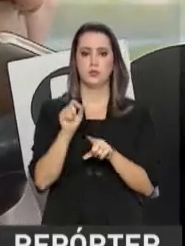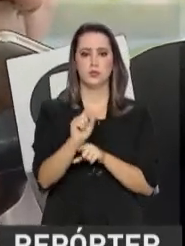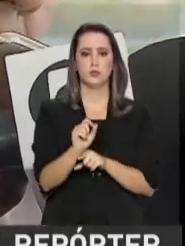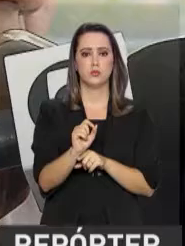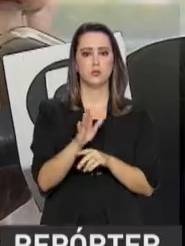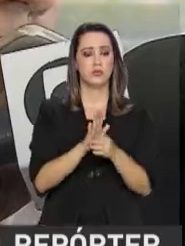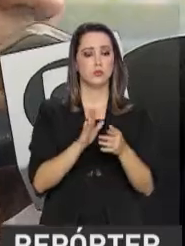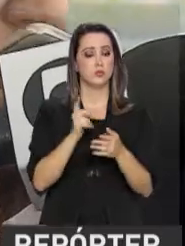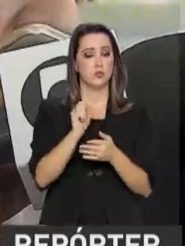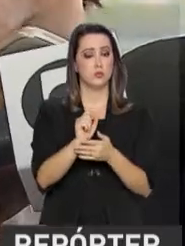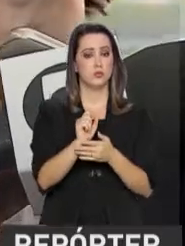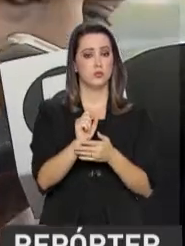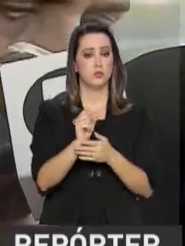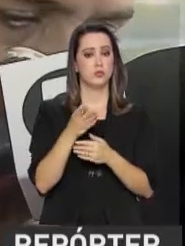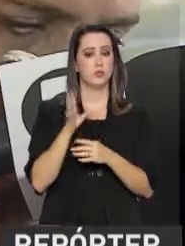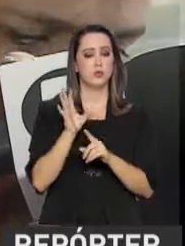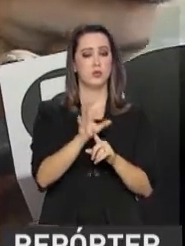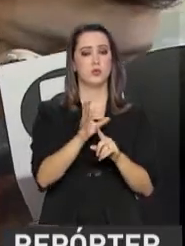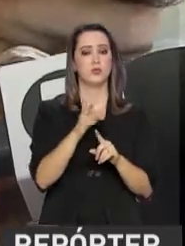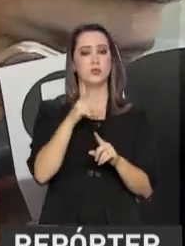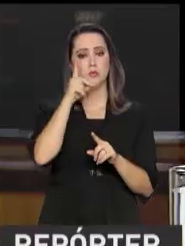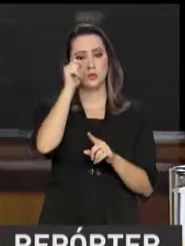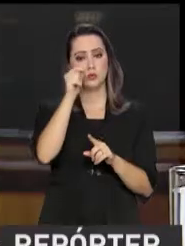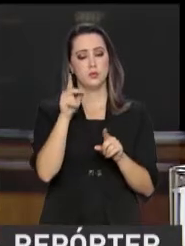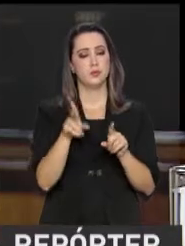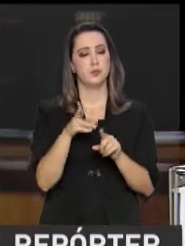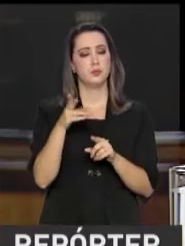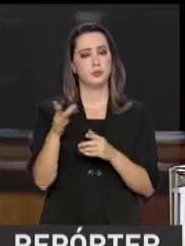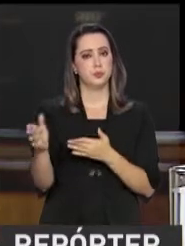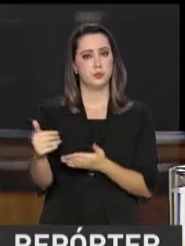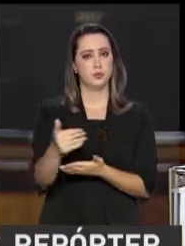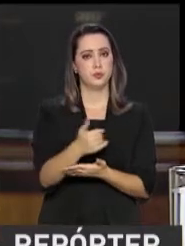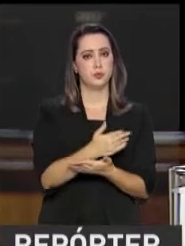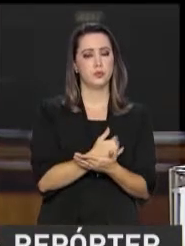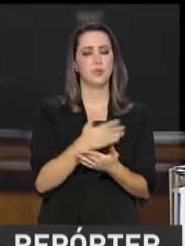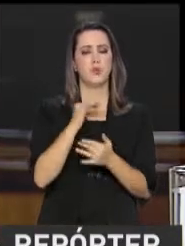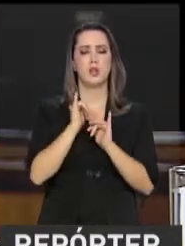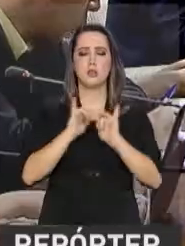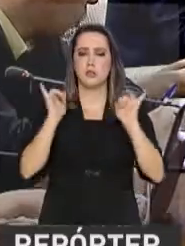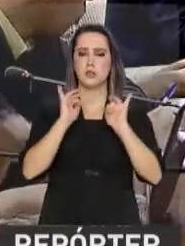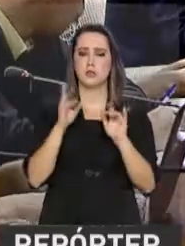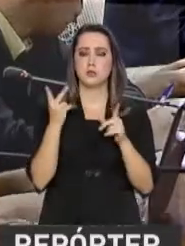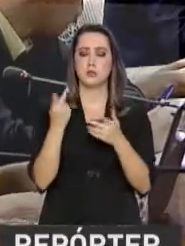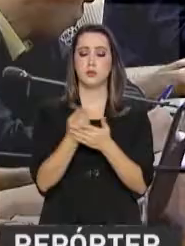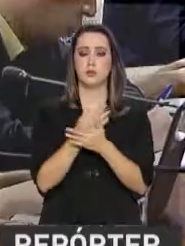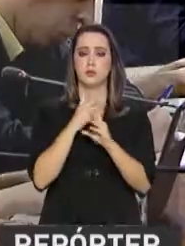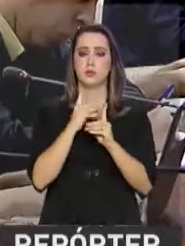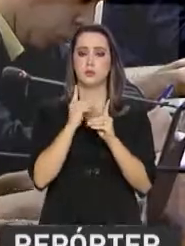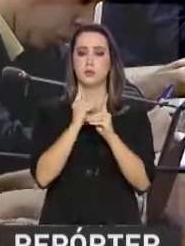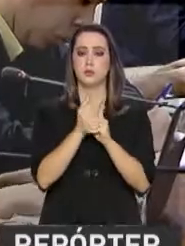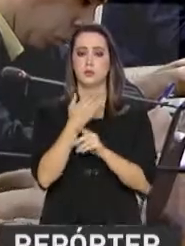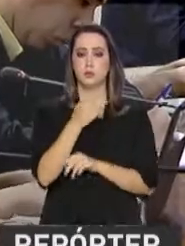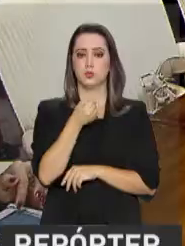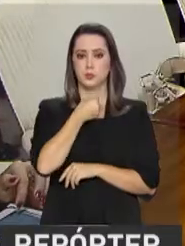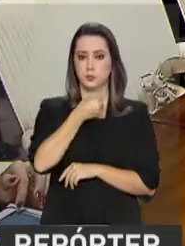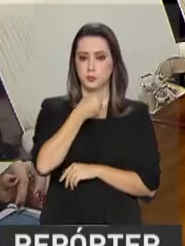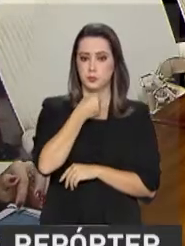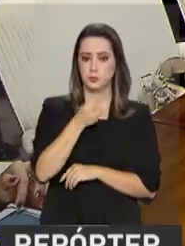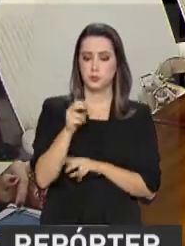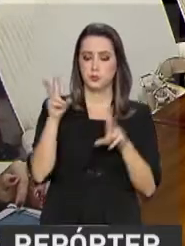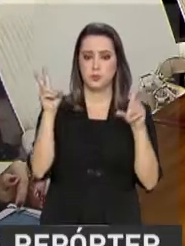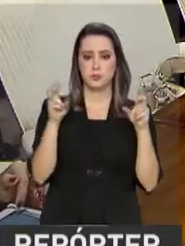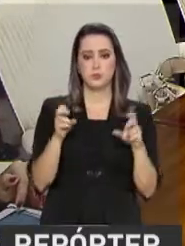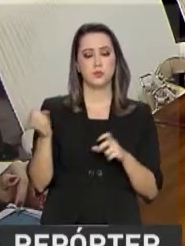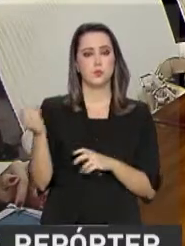canto do forte isso terá um impacto forte da receita as declarações foram dadas neste encontro com jornalistas e o